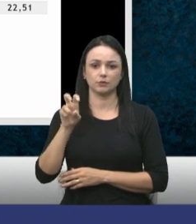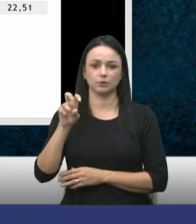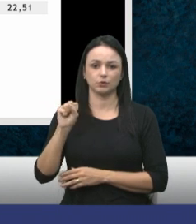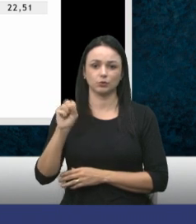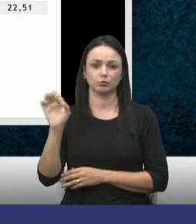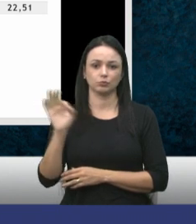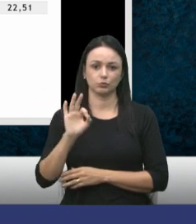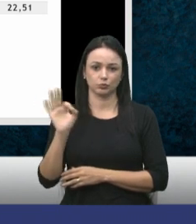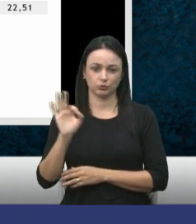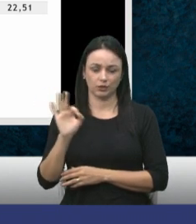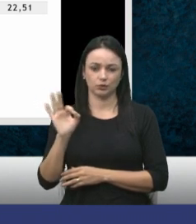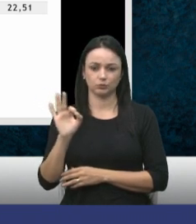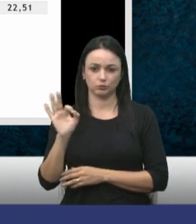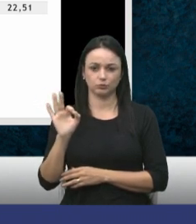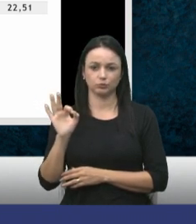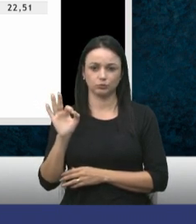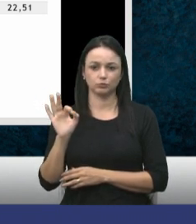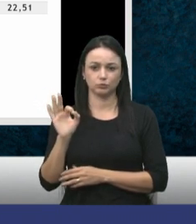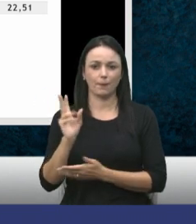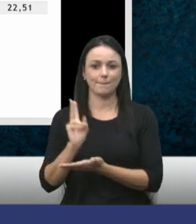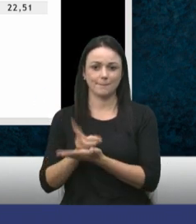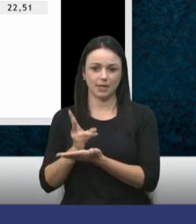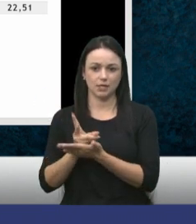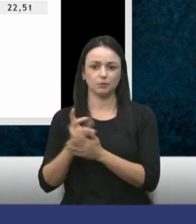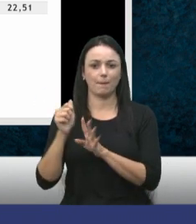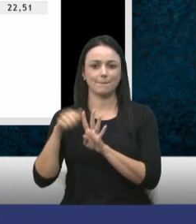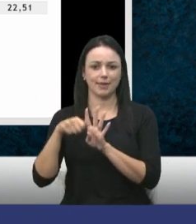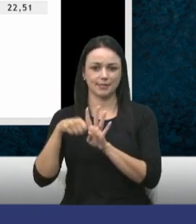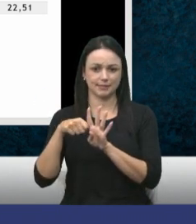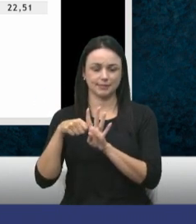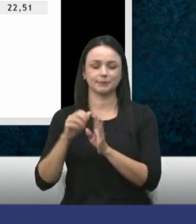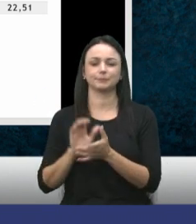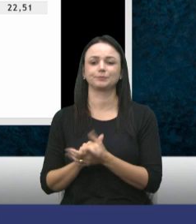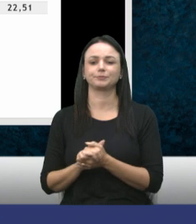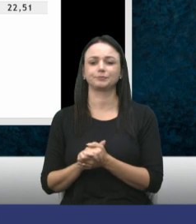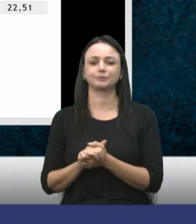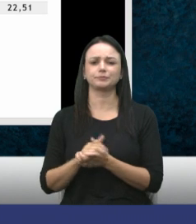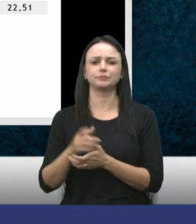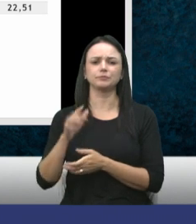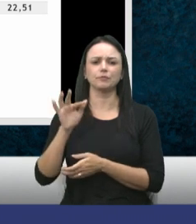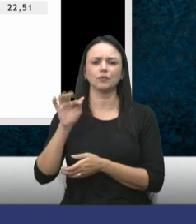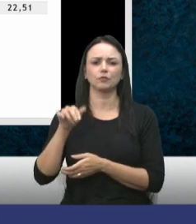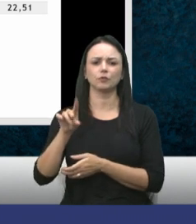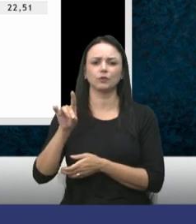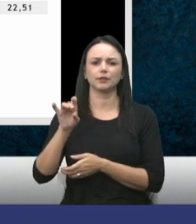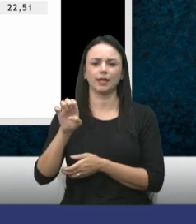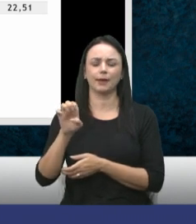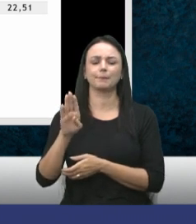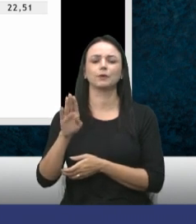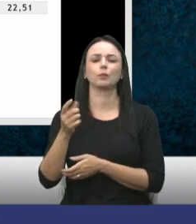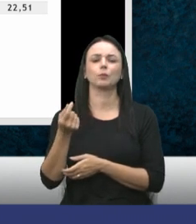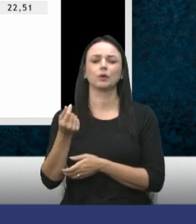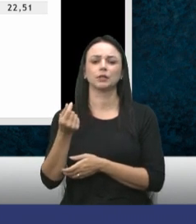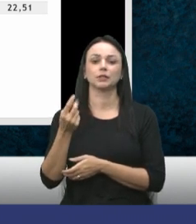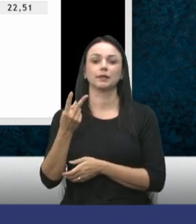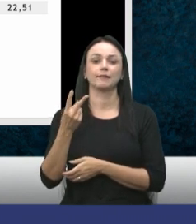11,58% em relação ao mesmo período de 2023. Fundeb,